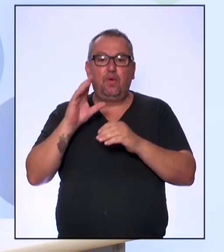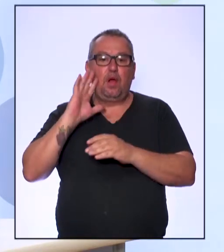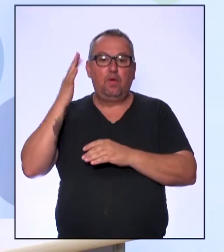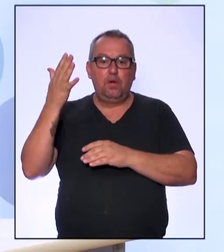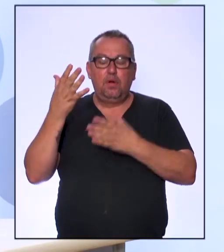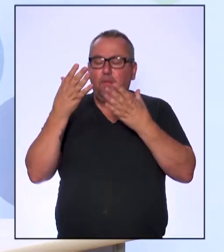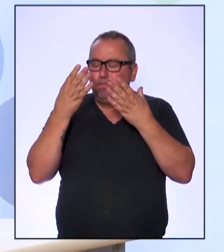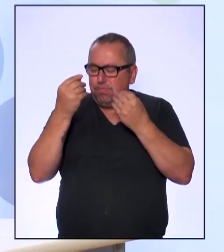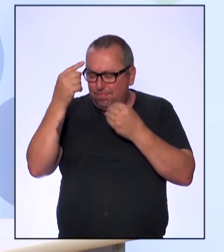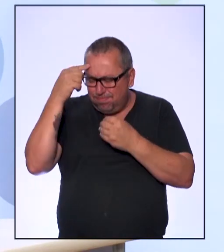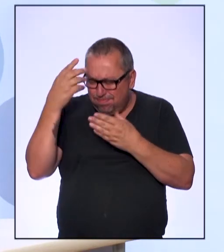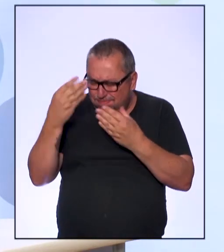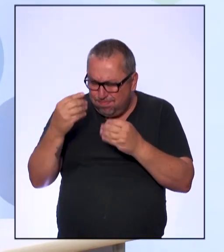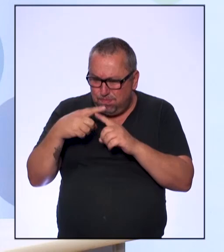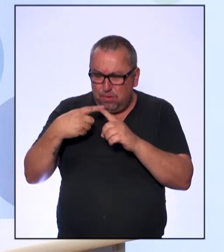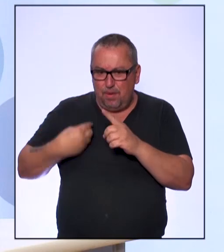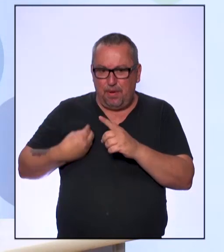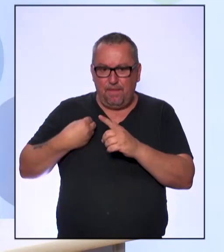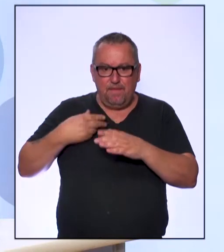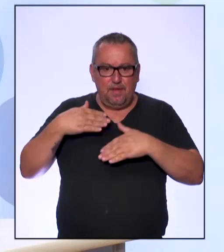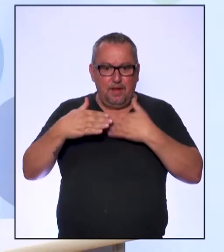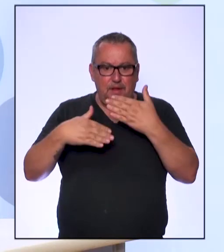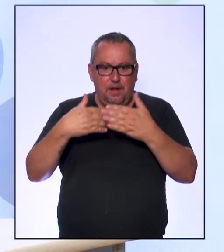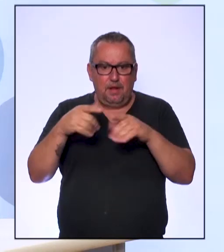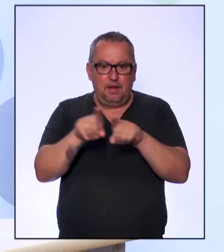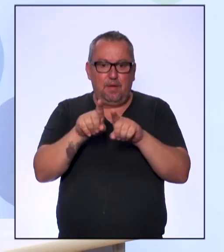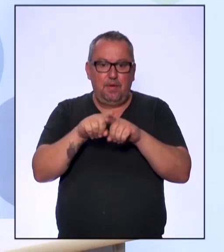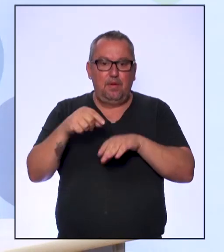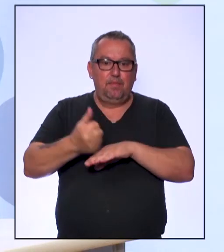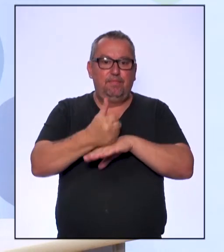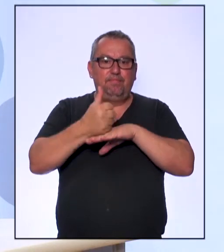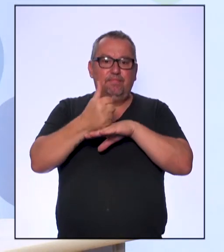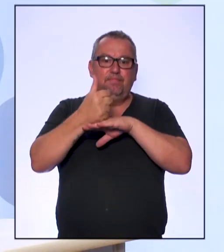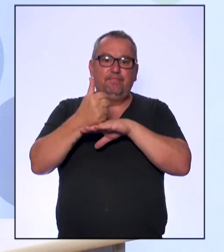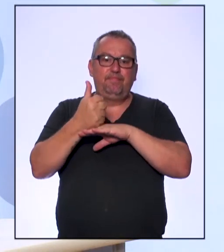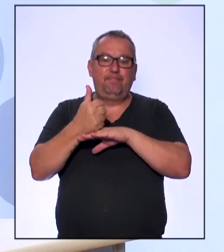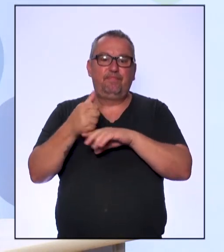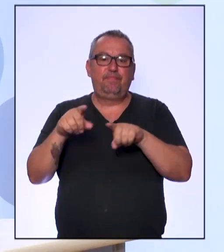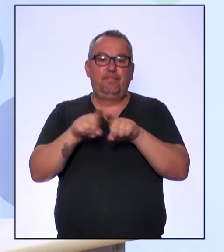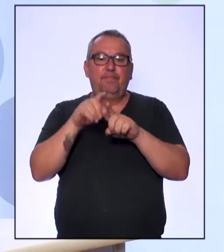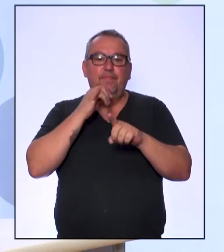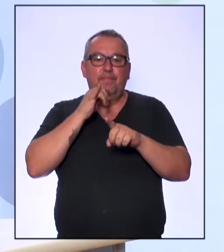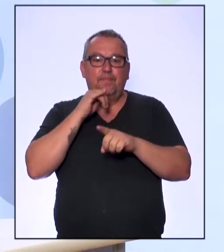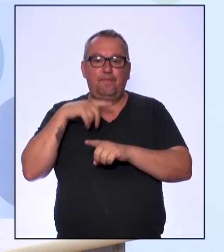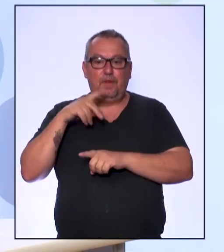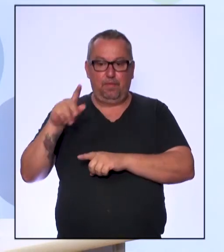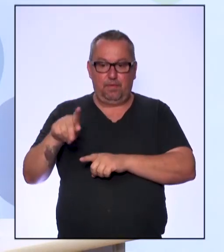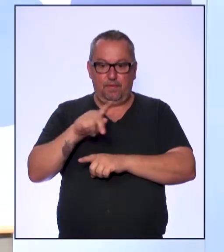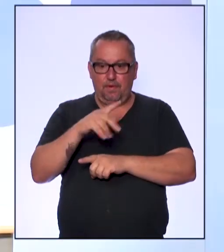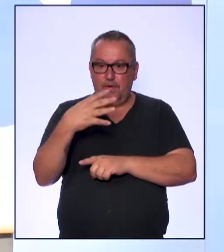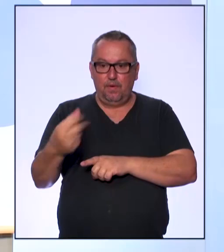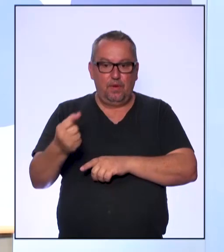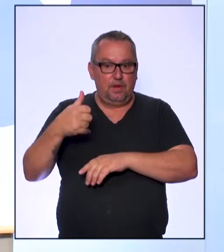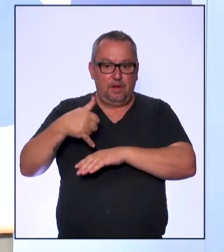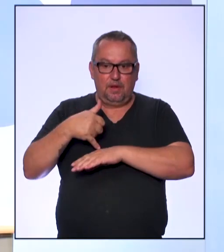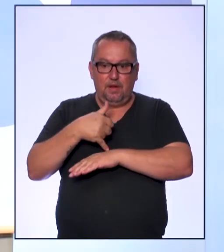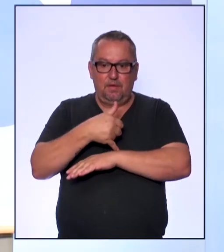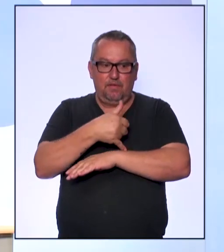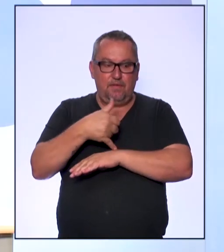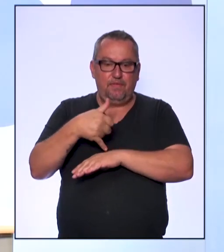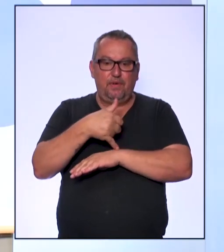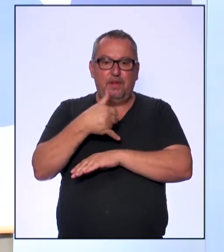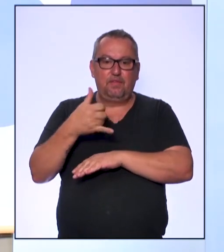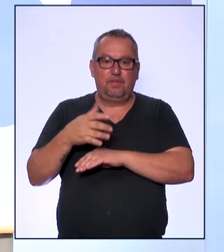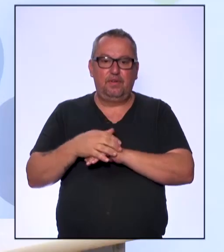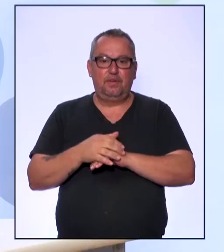pode trazer consequências para a vida, no aspecto profissional. Então, por exemplo, tem profissões que não aceitam tatuagem.